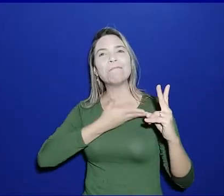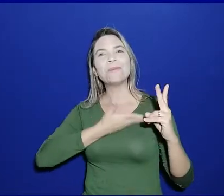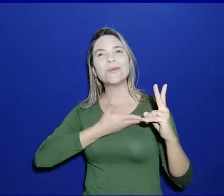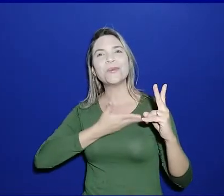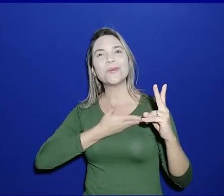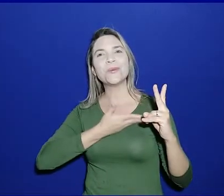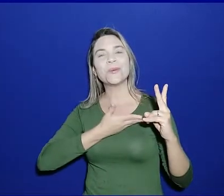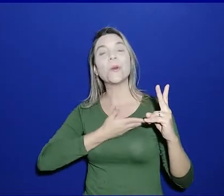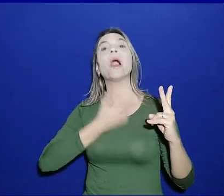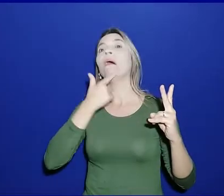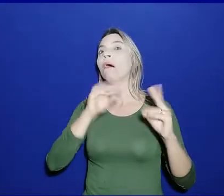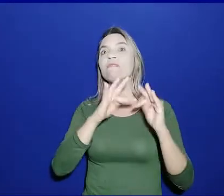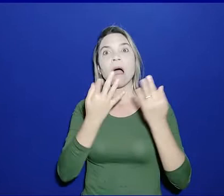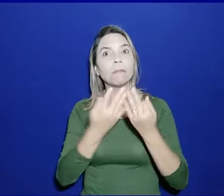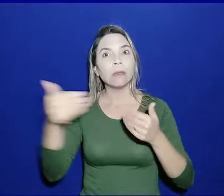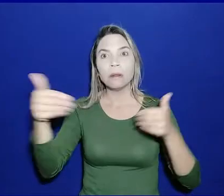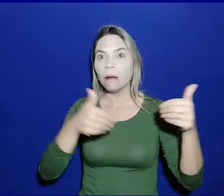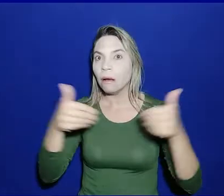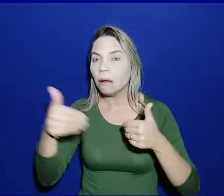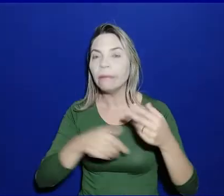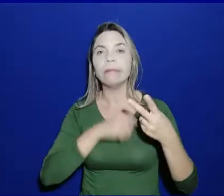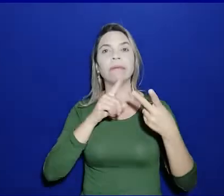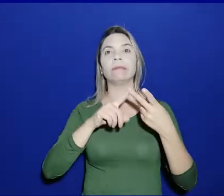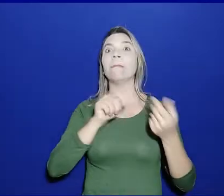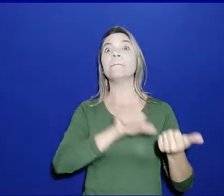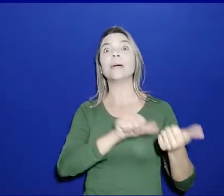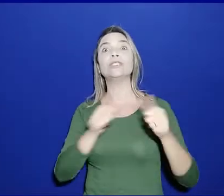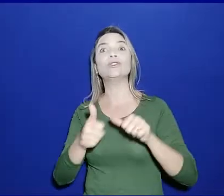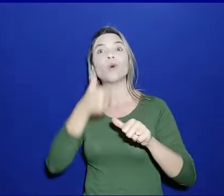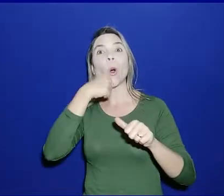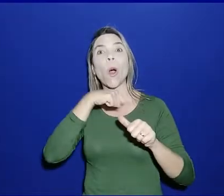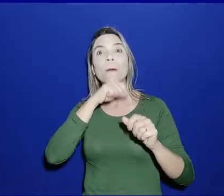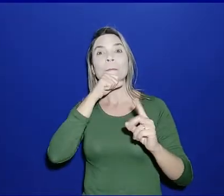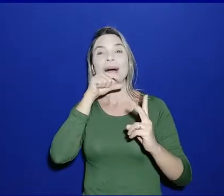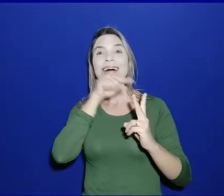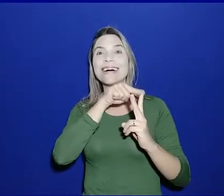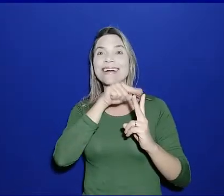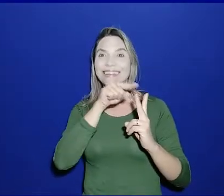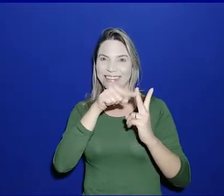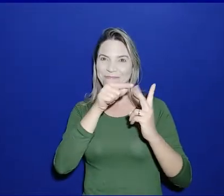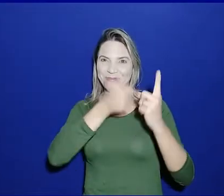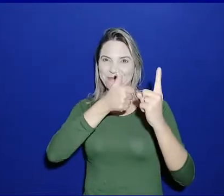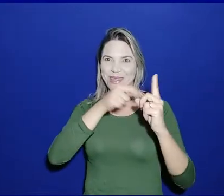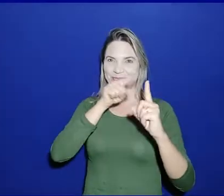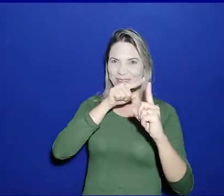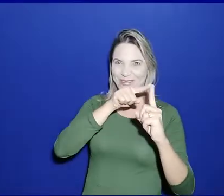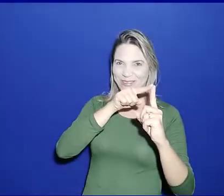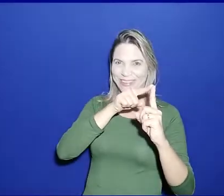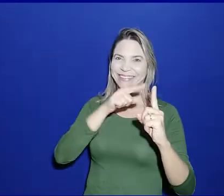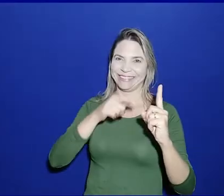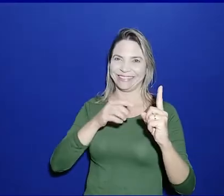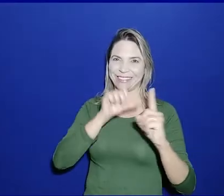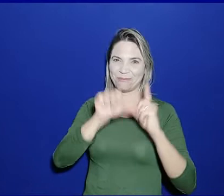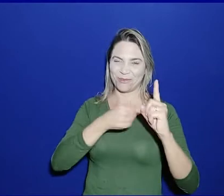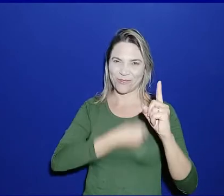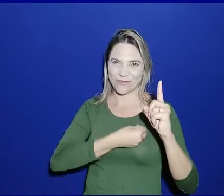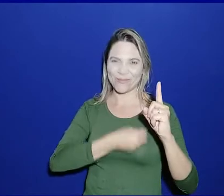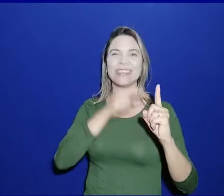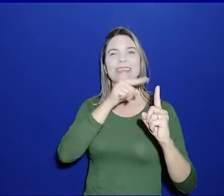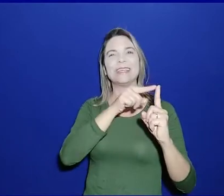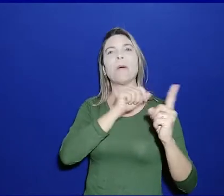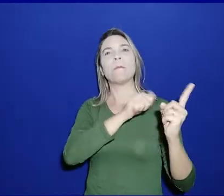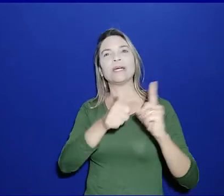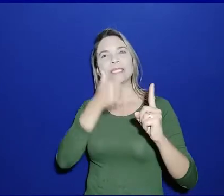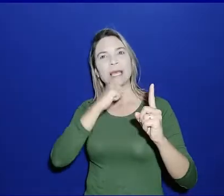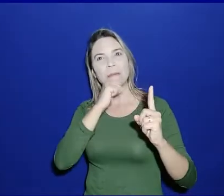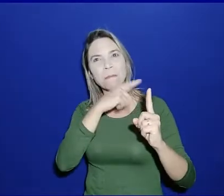irmãos. Levaram parentes a Cristo. Eu pude batizar a mãe daquele que primeiro veio a Cristo. Eu vi suas filhas